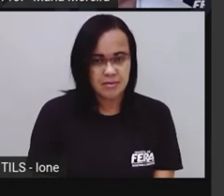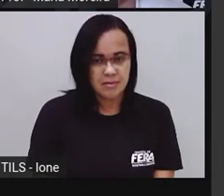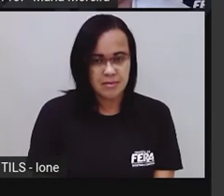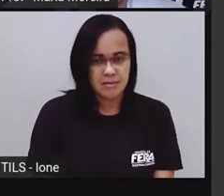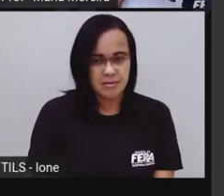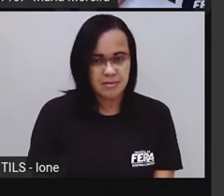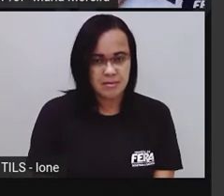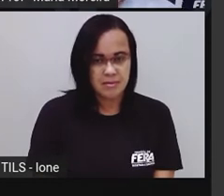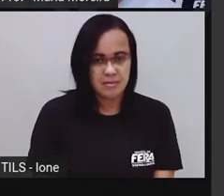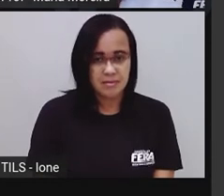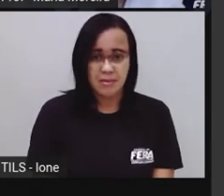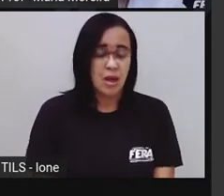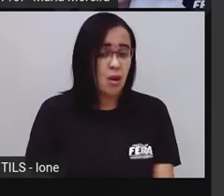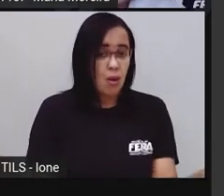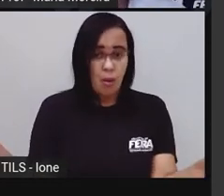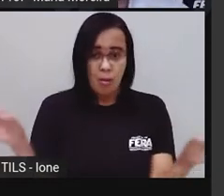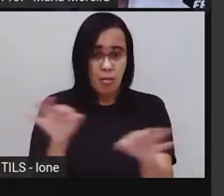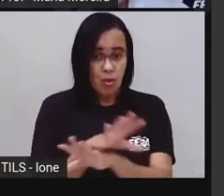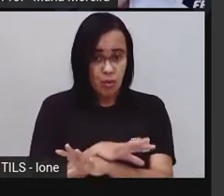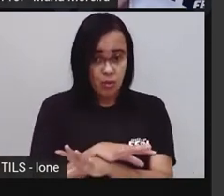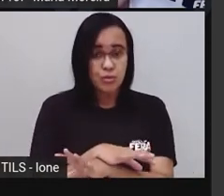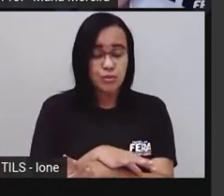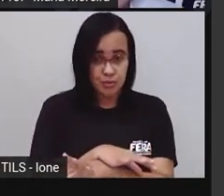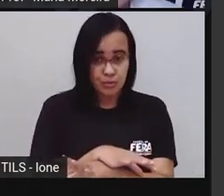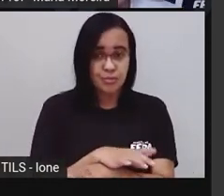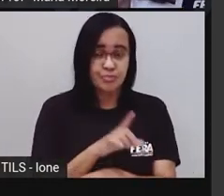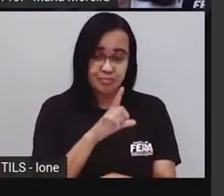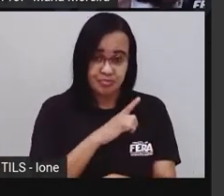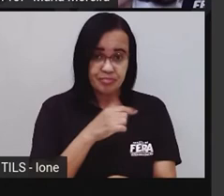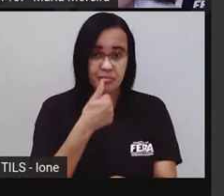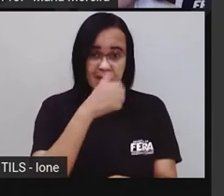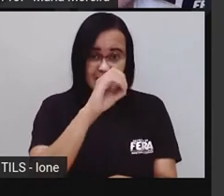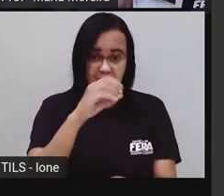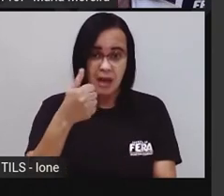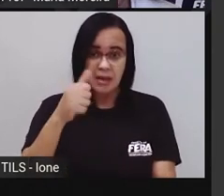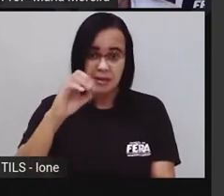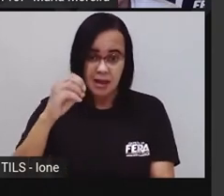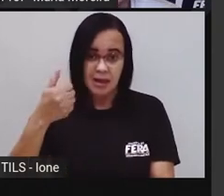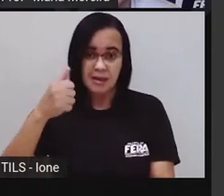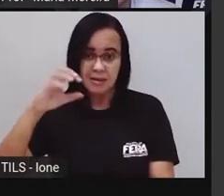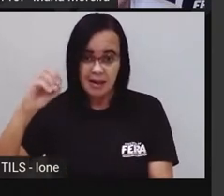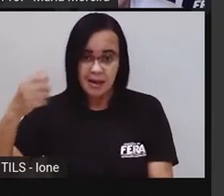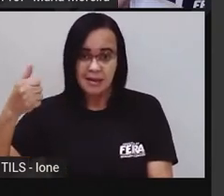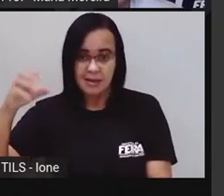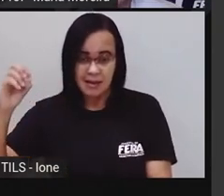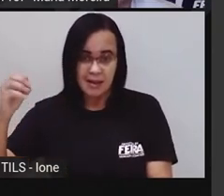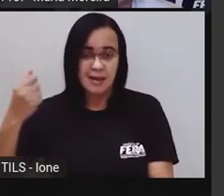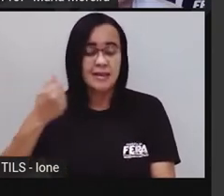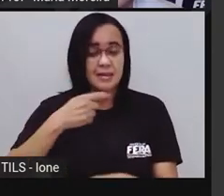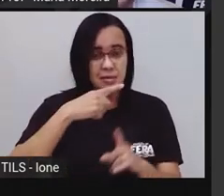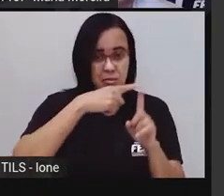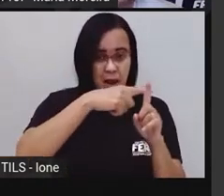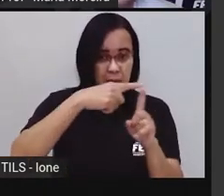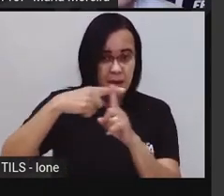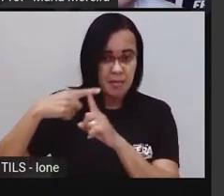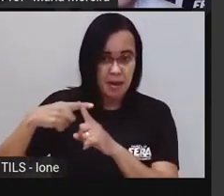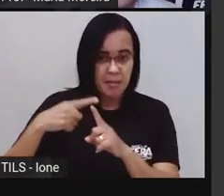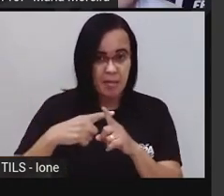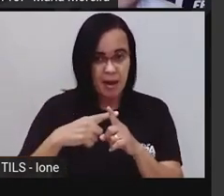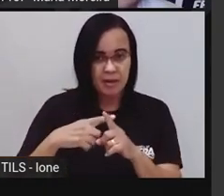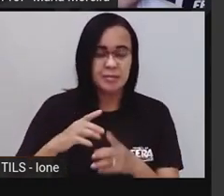e pronto aqui eu tenho 10 10 vezes eu ou fracionei aí meu número sem ele gastou